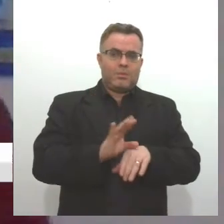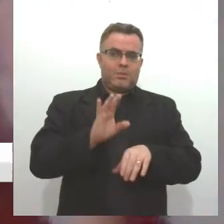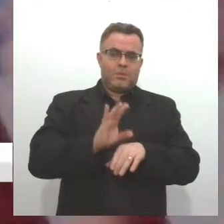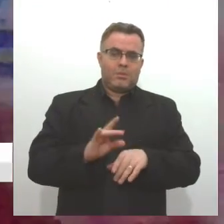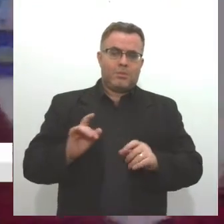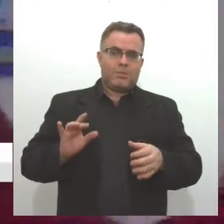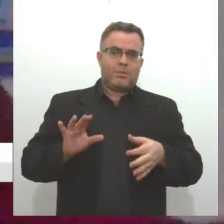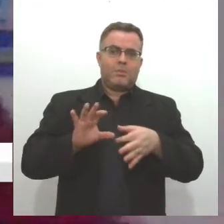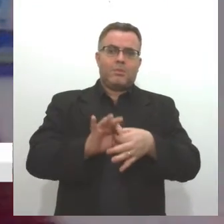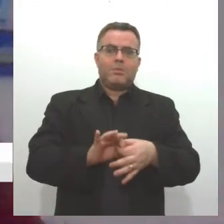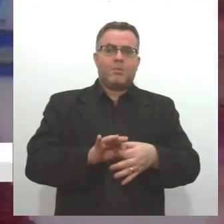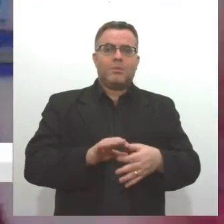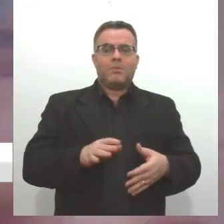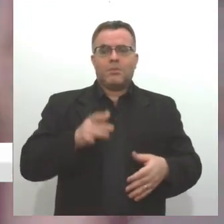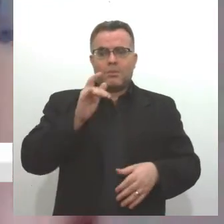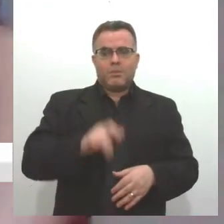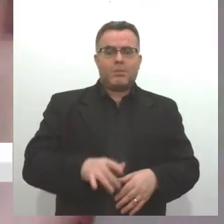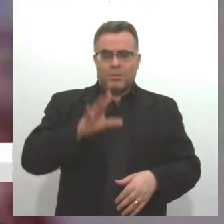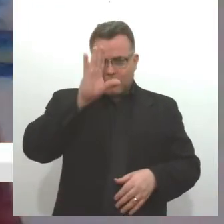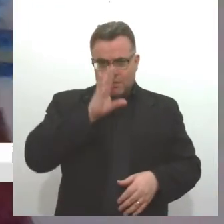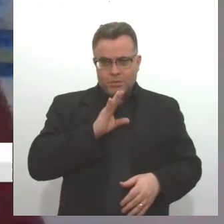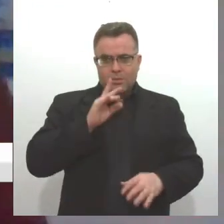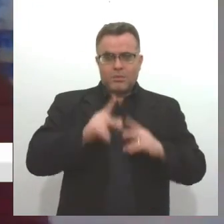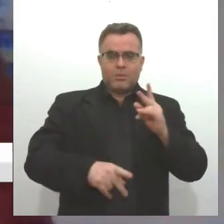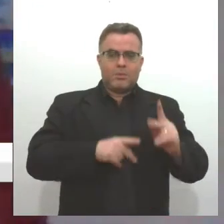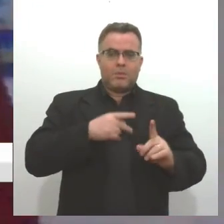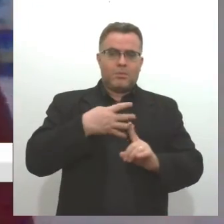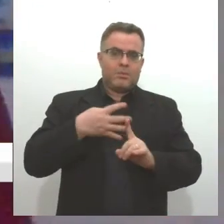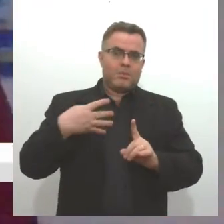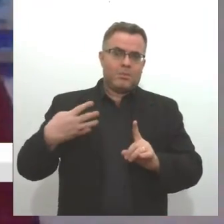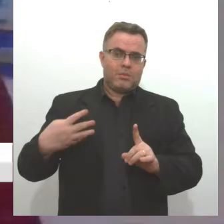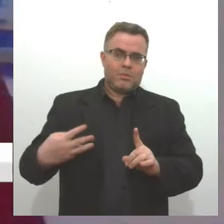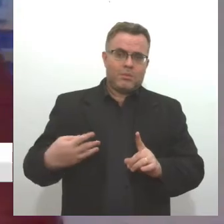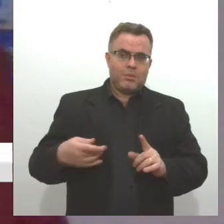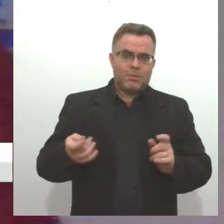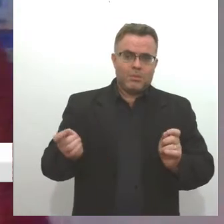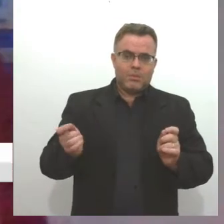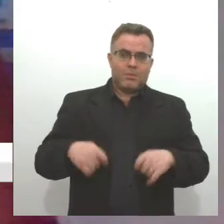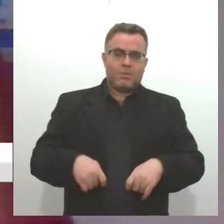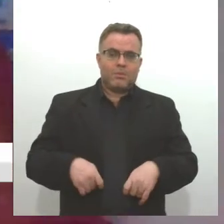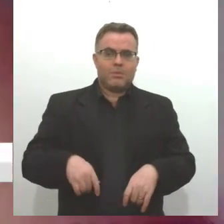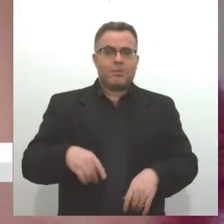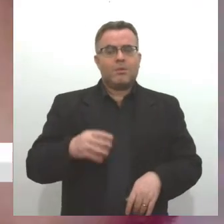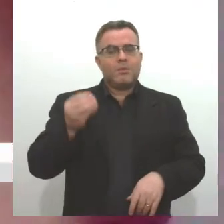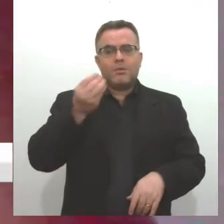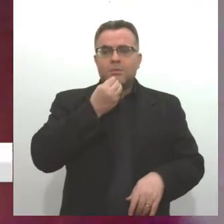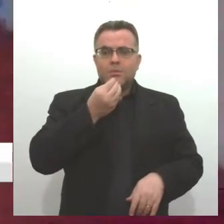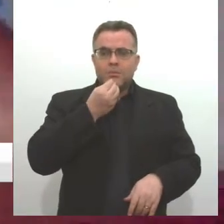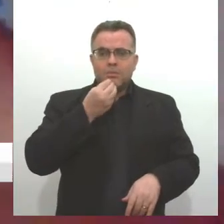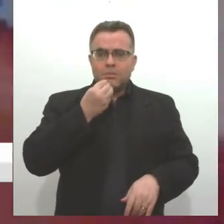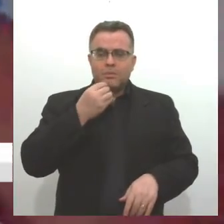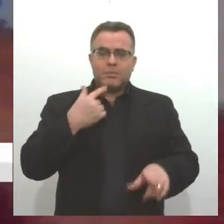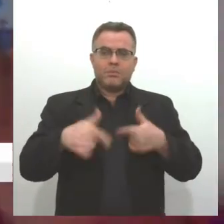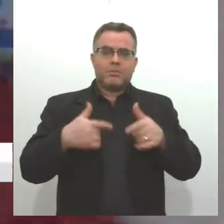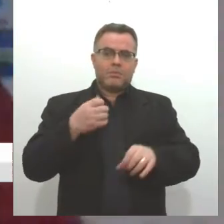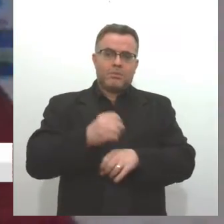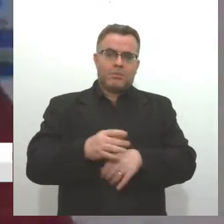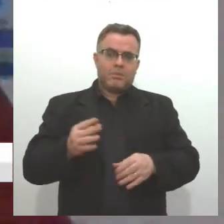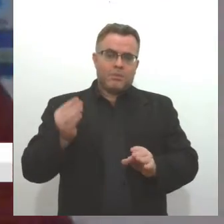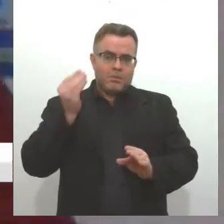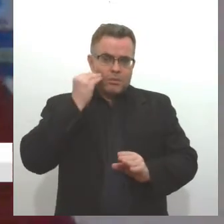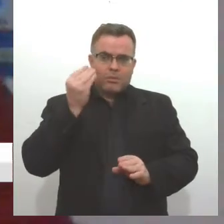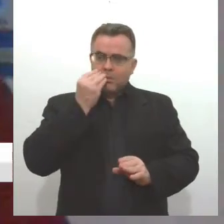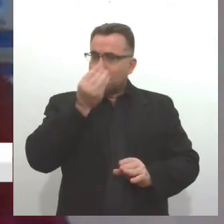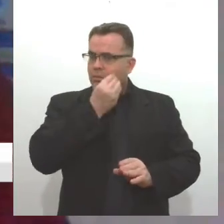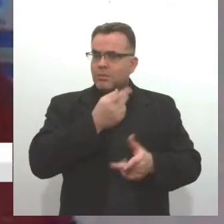ser destinado gratuitamente para a população LGBT, para as pessoas poderem ter oportunidade. Do lado lá tem curso de maquiagem, tem outros cursos